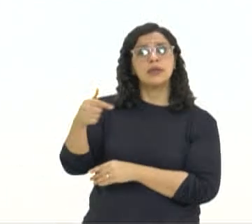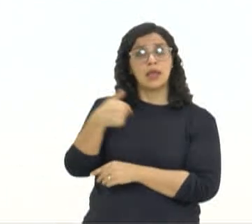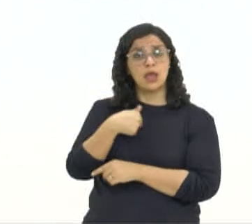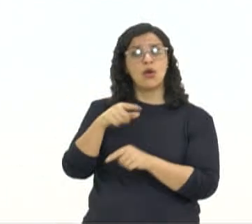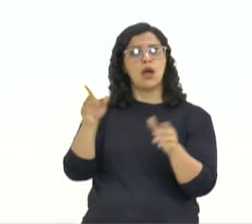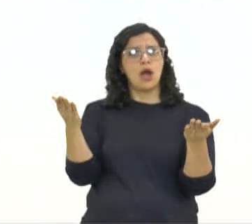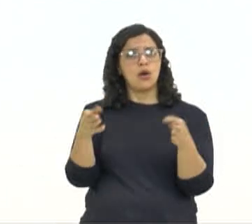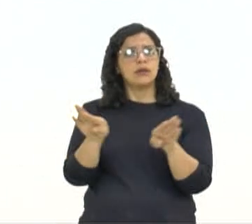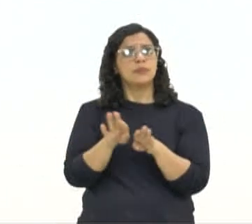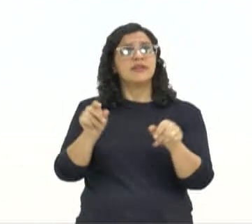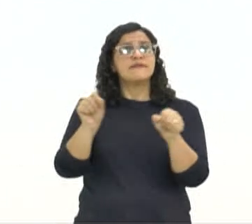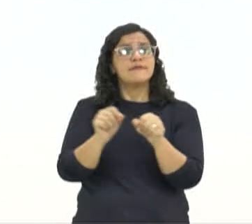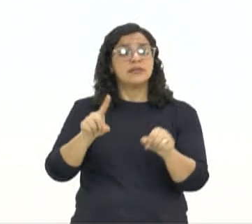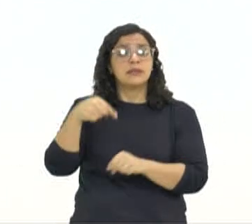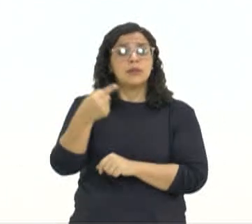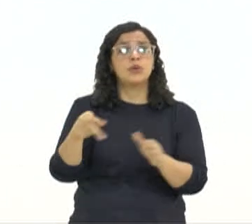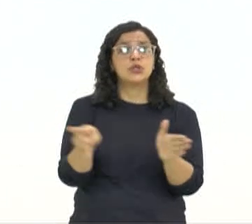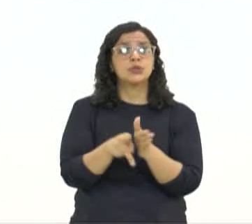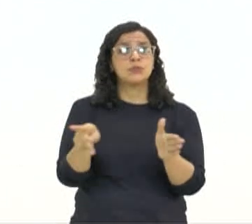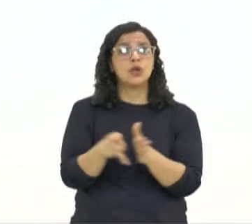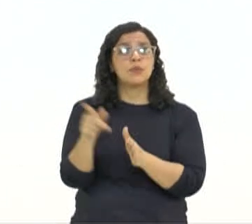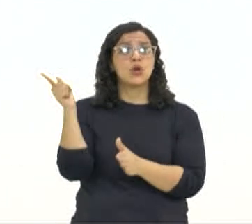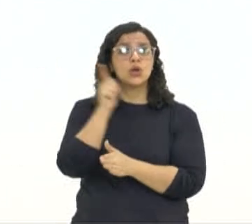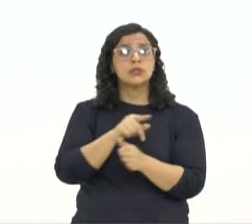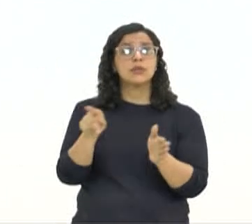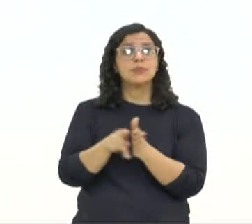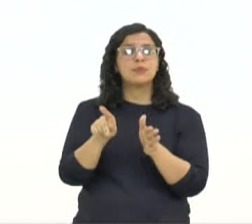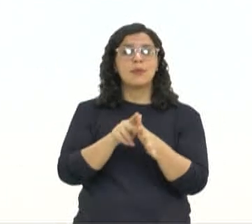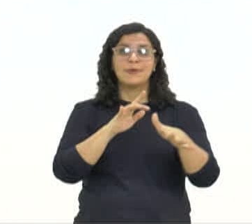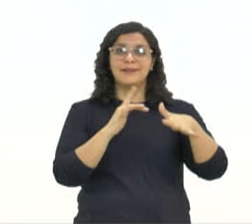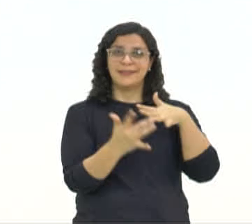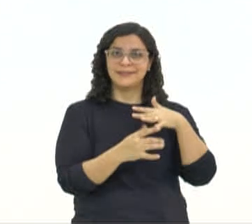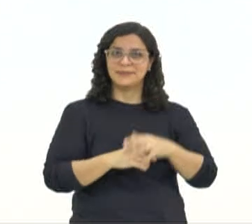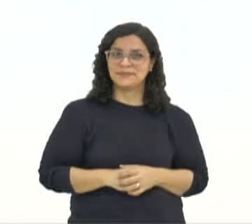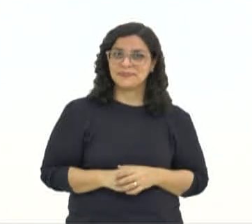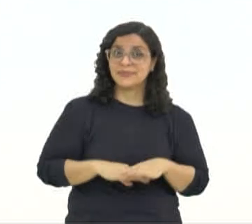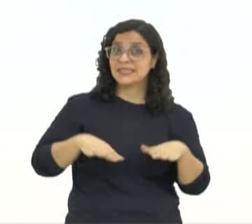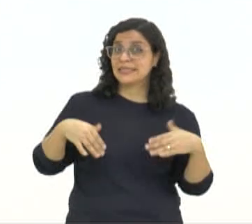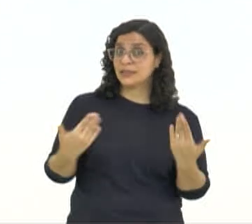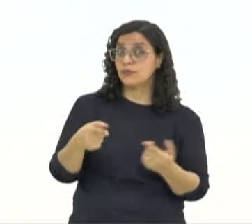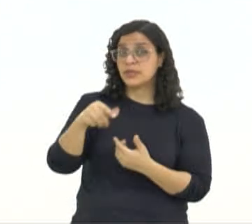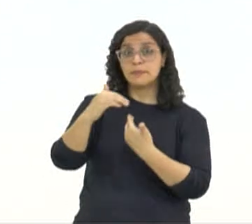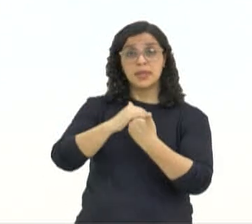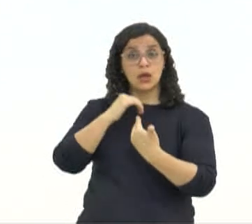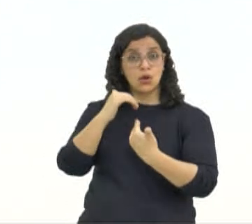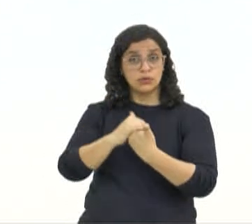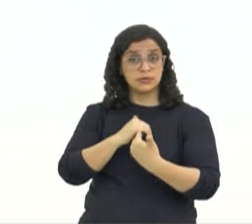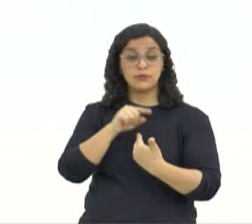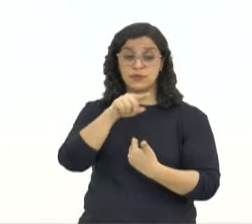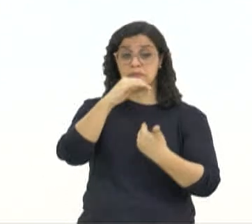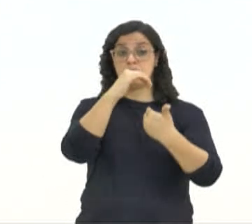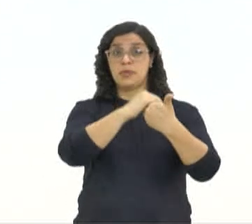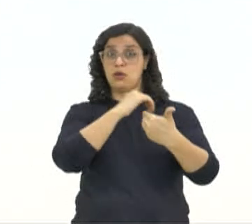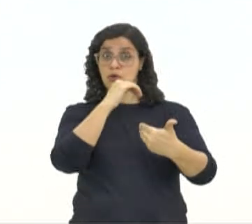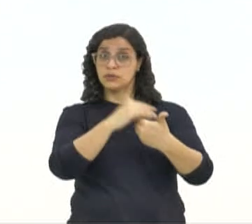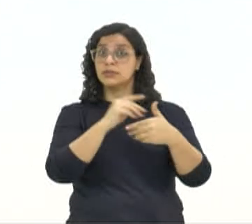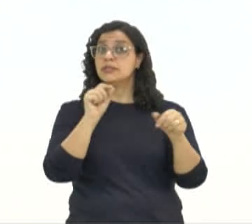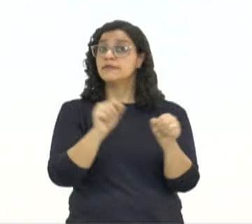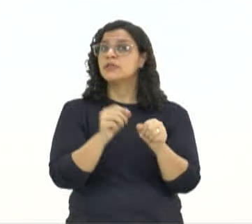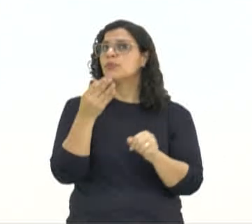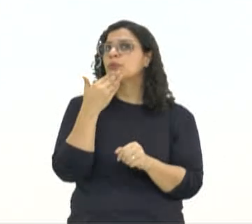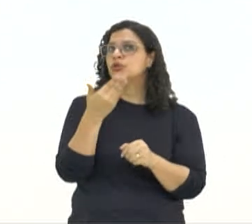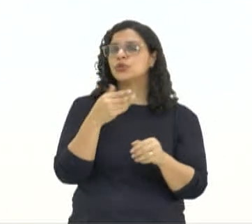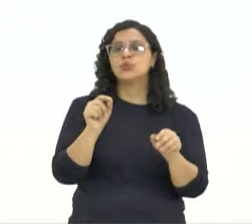eu haga depois de subir minha foto em la rede? Então, o que você aconselha, um conselho, né, uma sugestão,